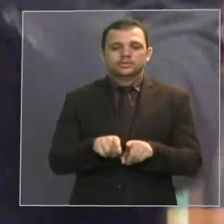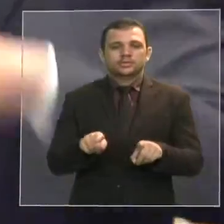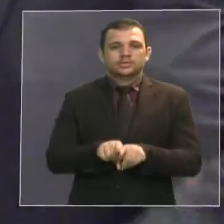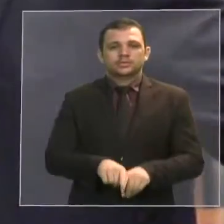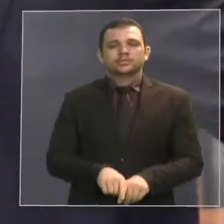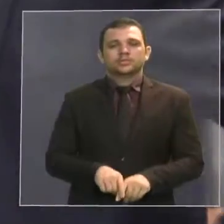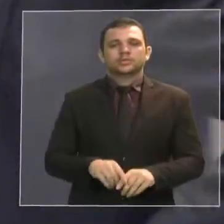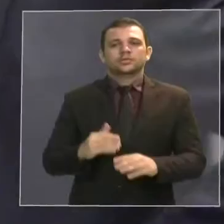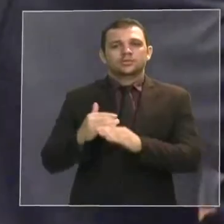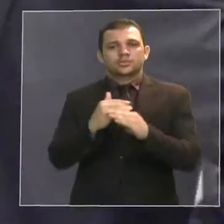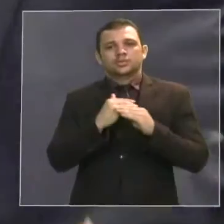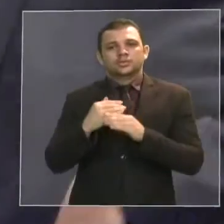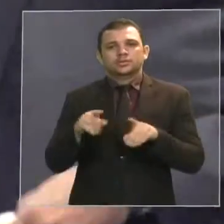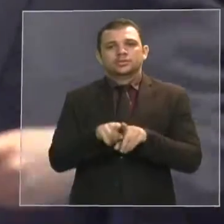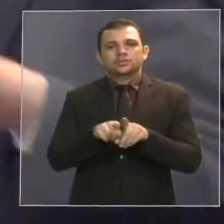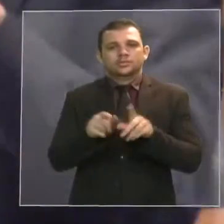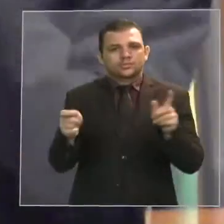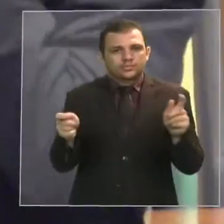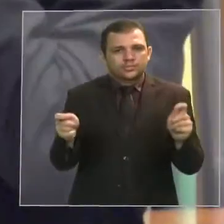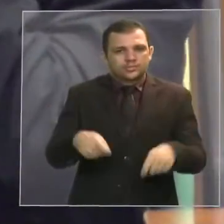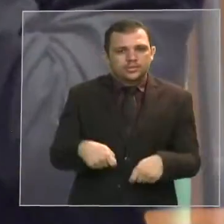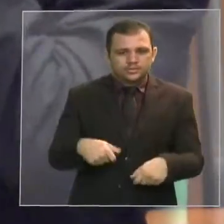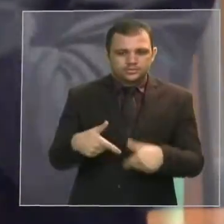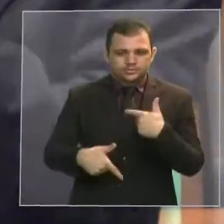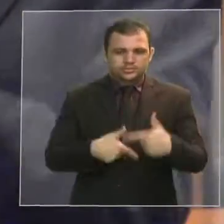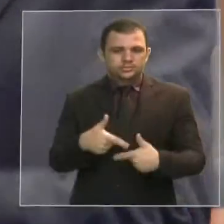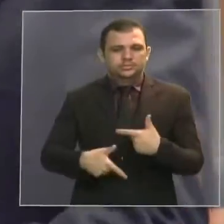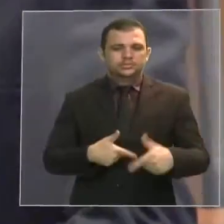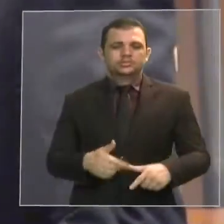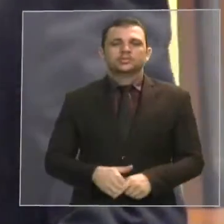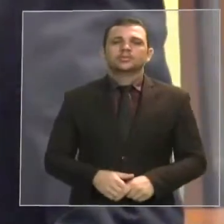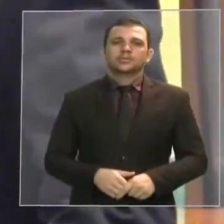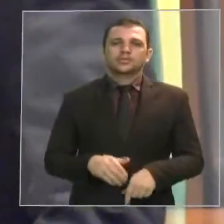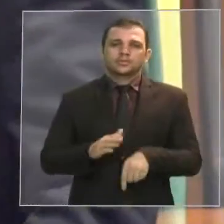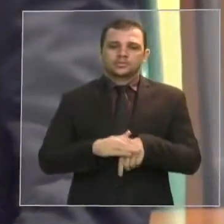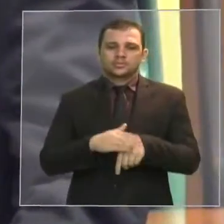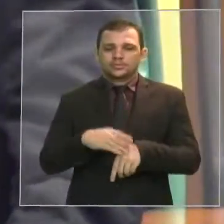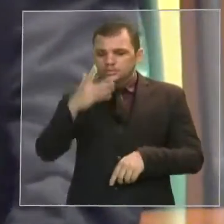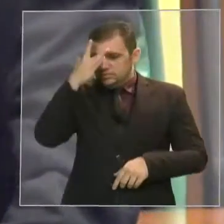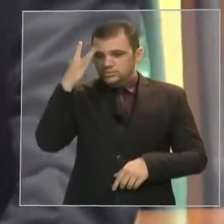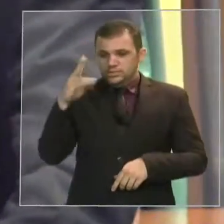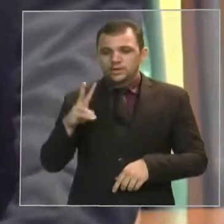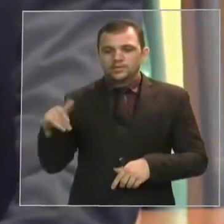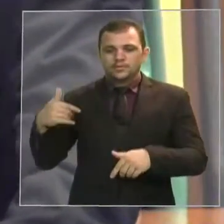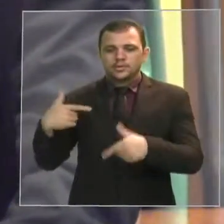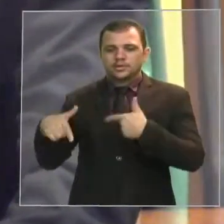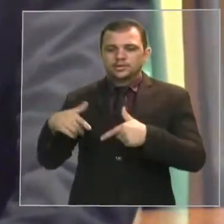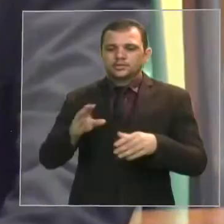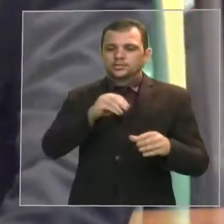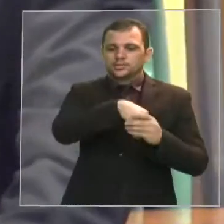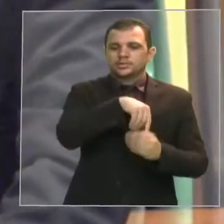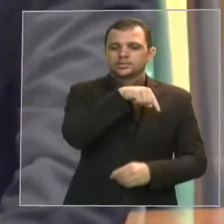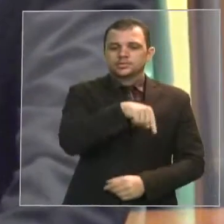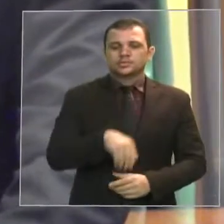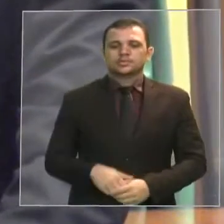de trabalho dos profissionais que vão ali atuar